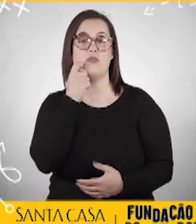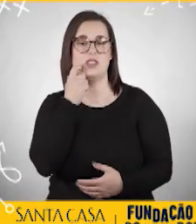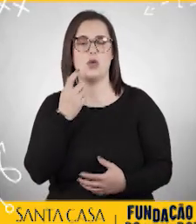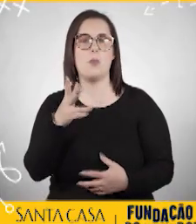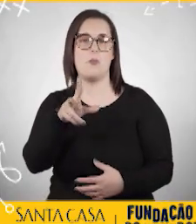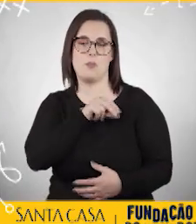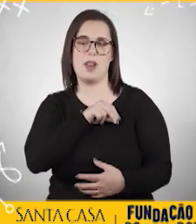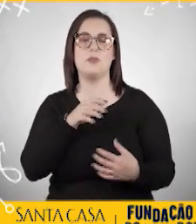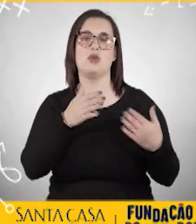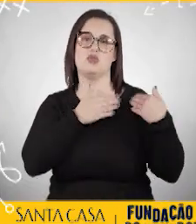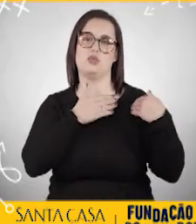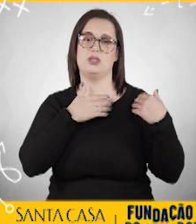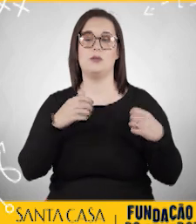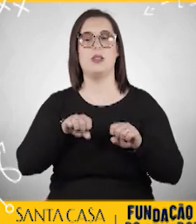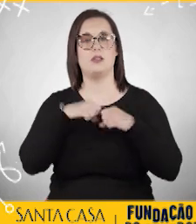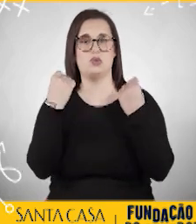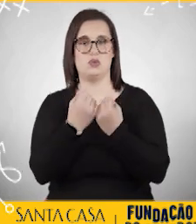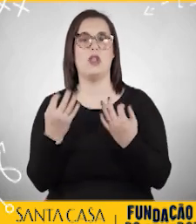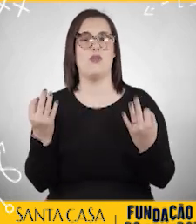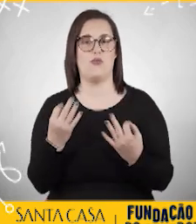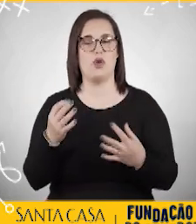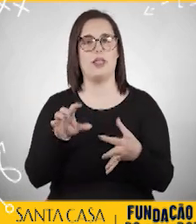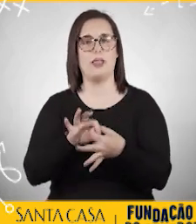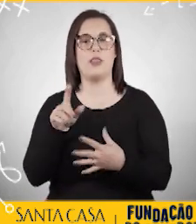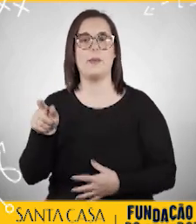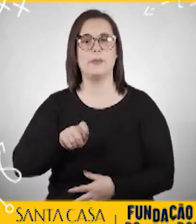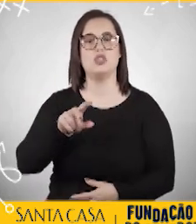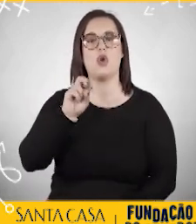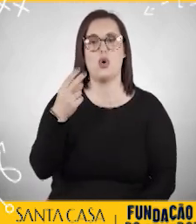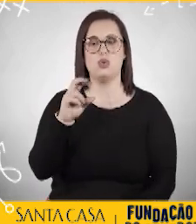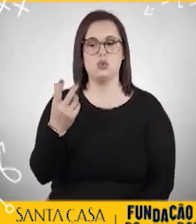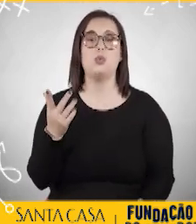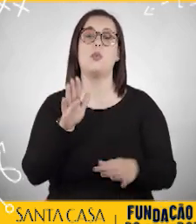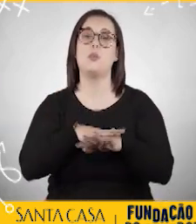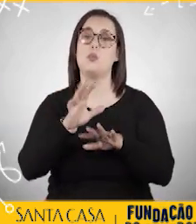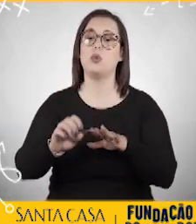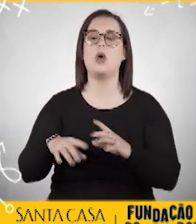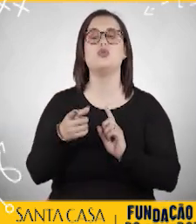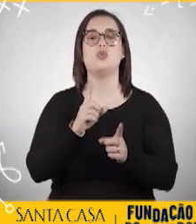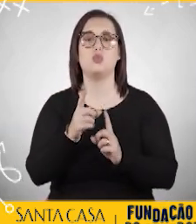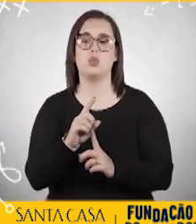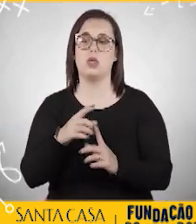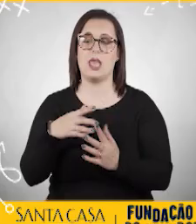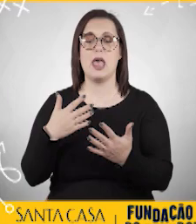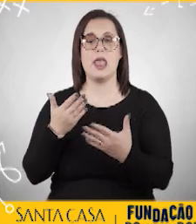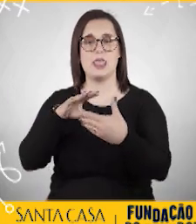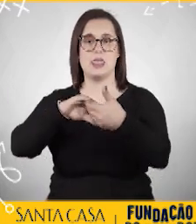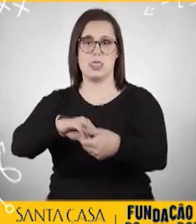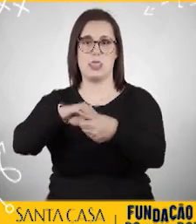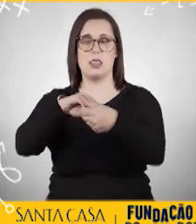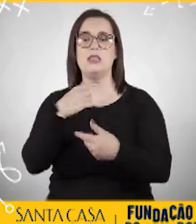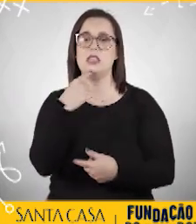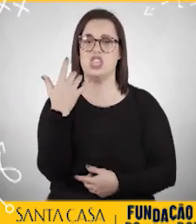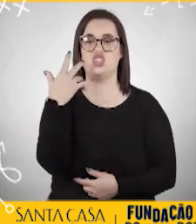O de Viseu foi premiado com o Prémio de Responsabilidade Social referente ao mês de outubro, no âmbito da iniciativa Dá Sempre a Mão